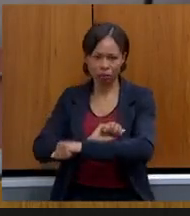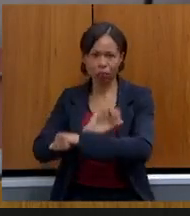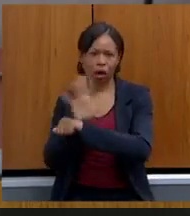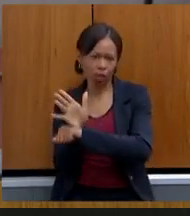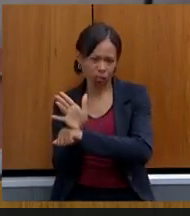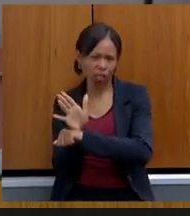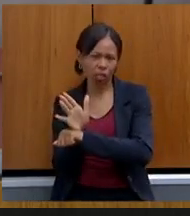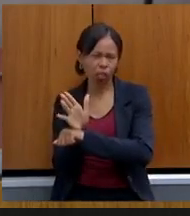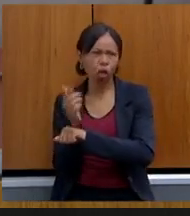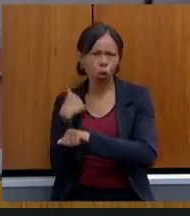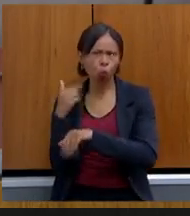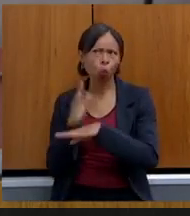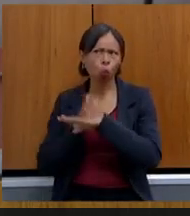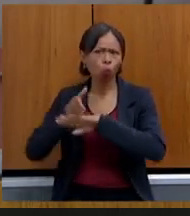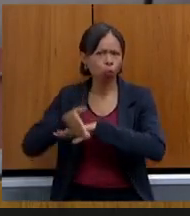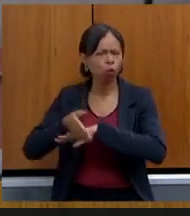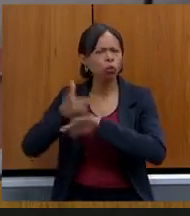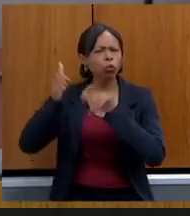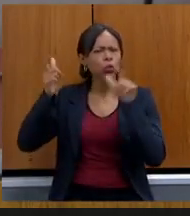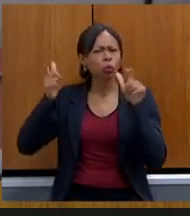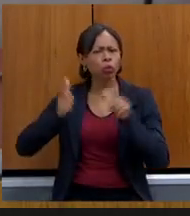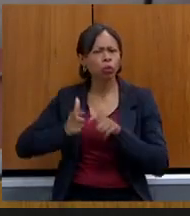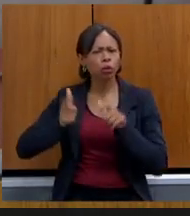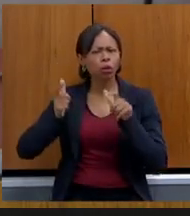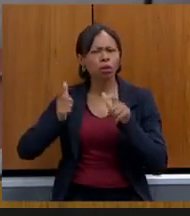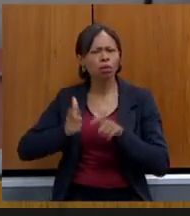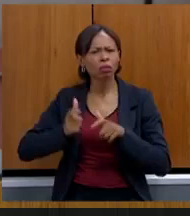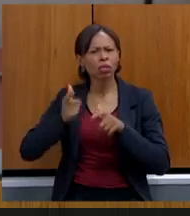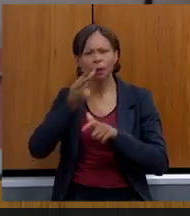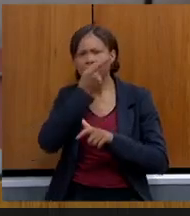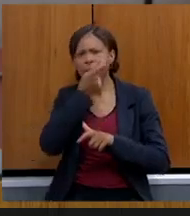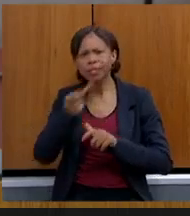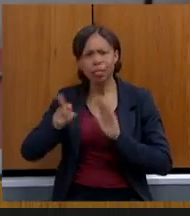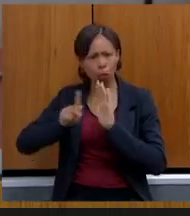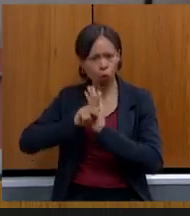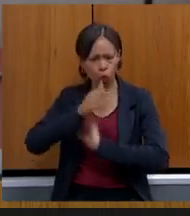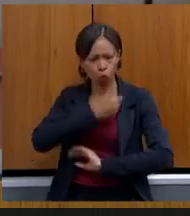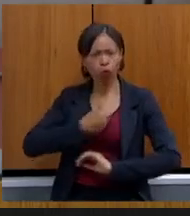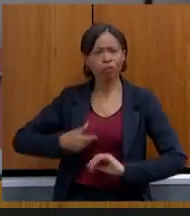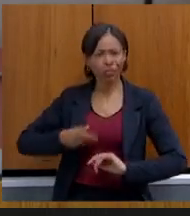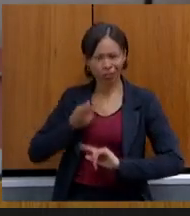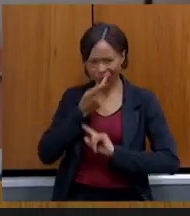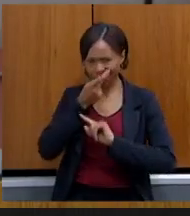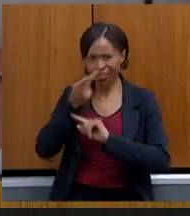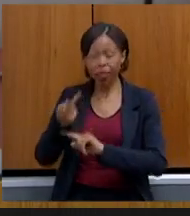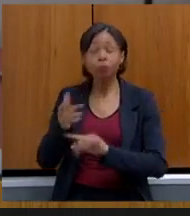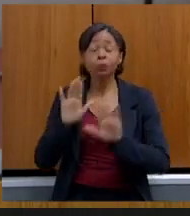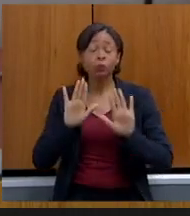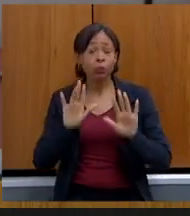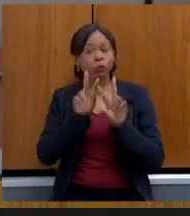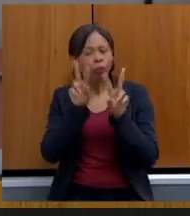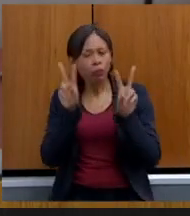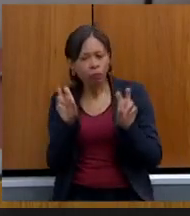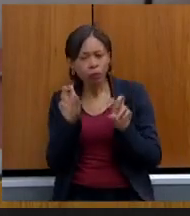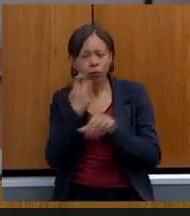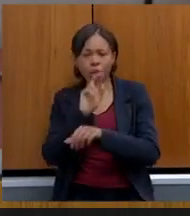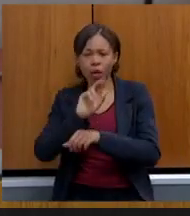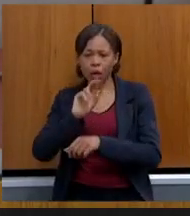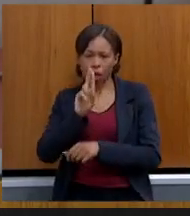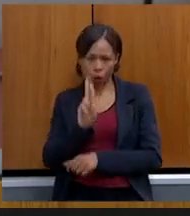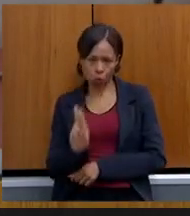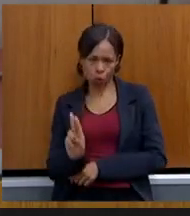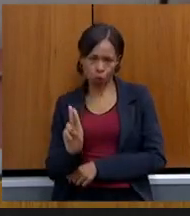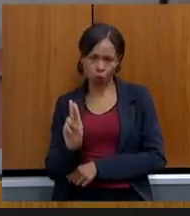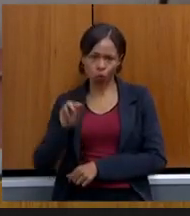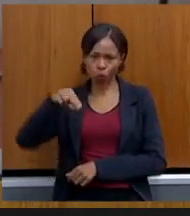Claros no no momento de visita do governador e sobre a unimontes eu tenho um grande